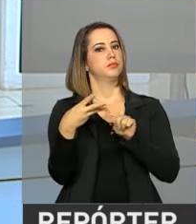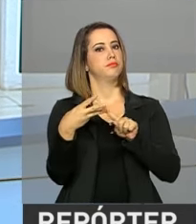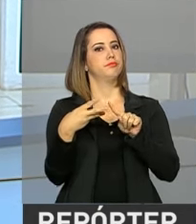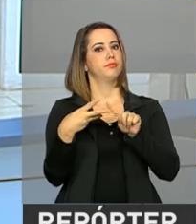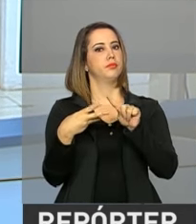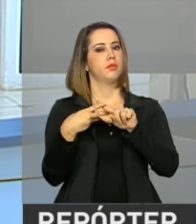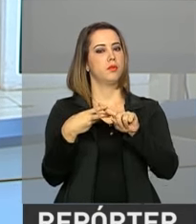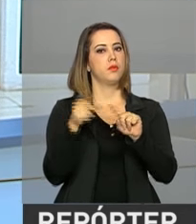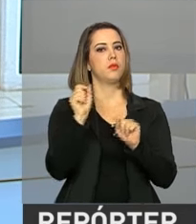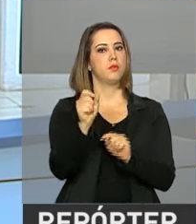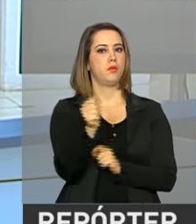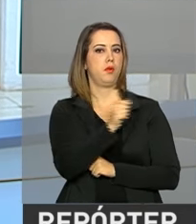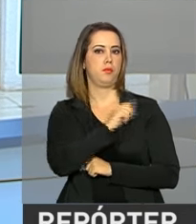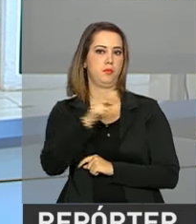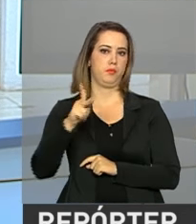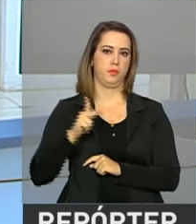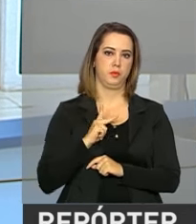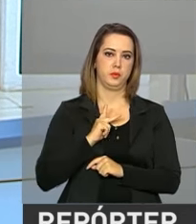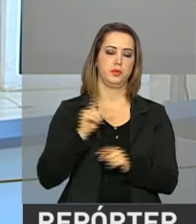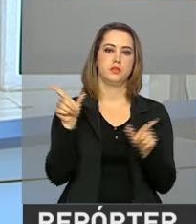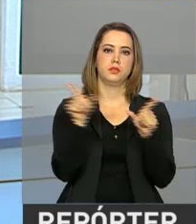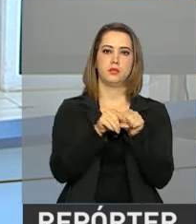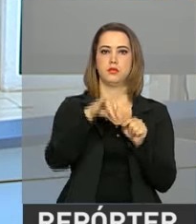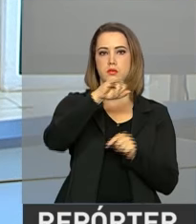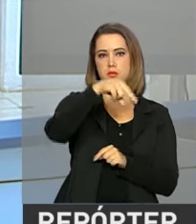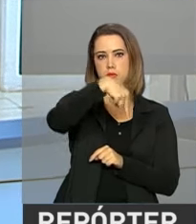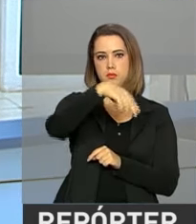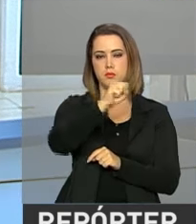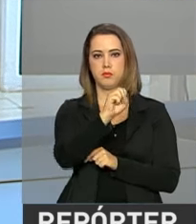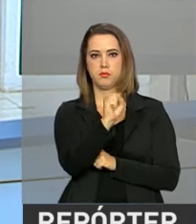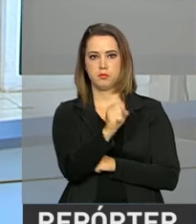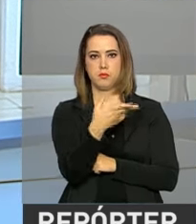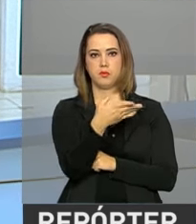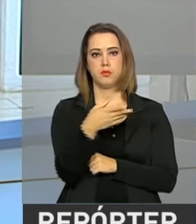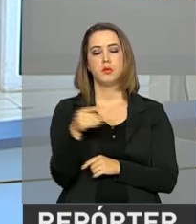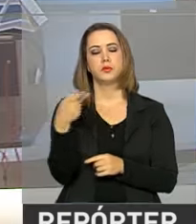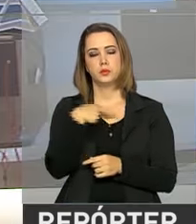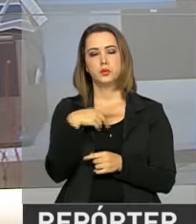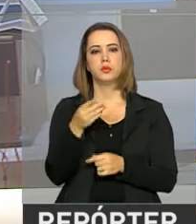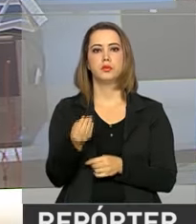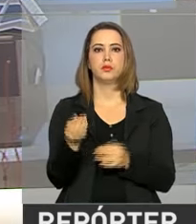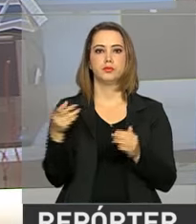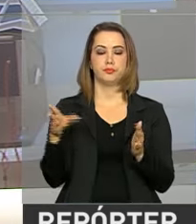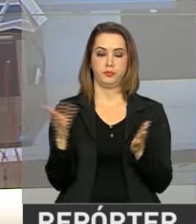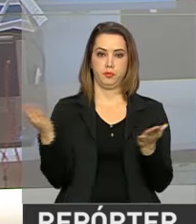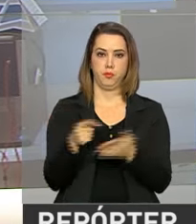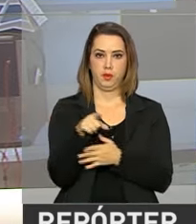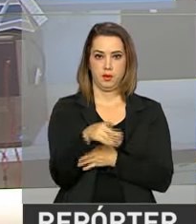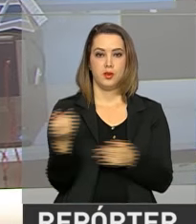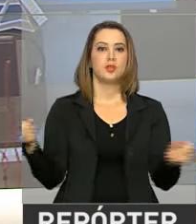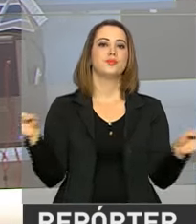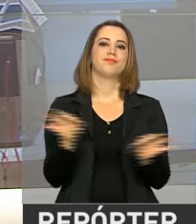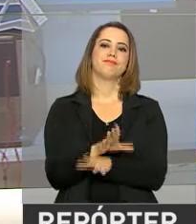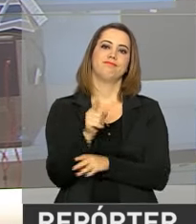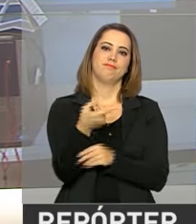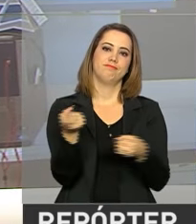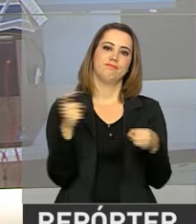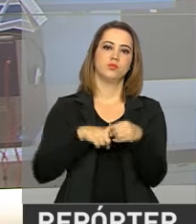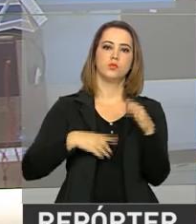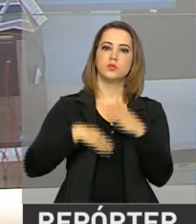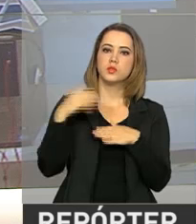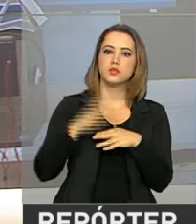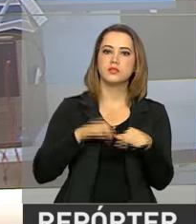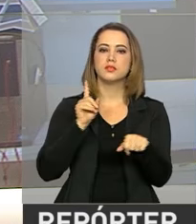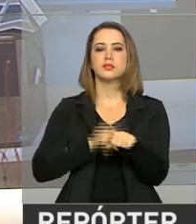relacionadas à previdência social. A NBR vai transmitir ao vivo, não perca. E nós ficamos por aqui. Voltamos a